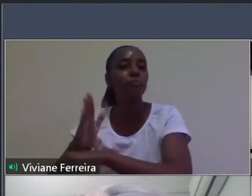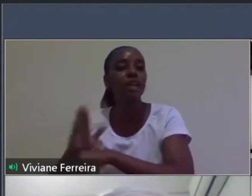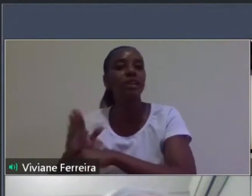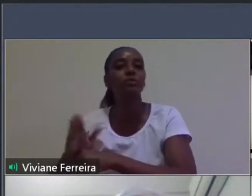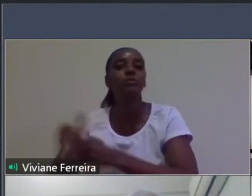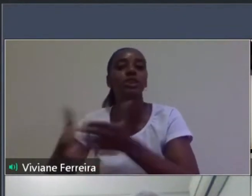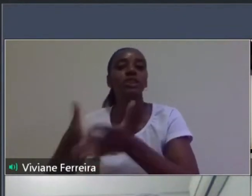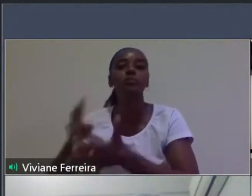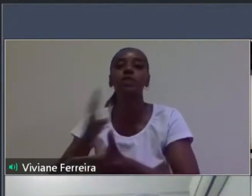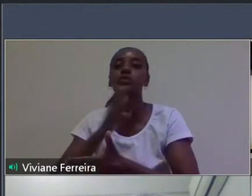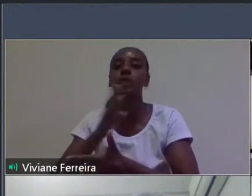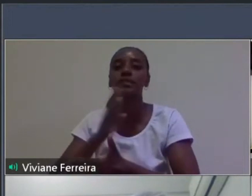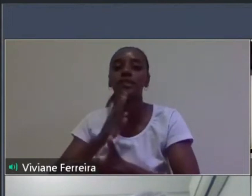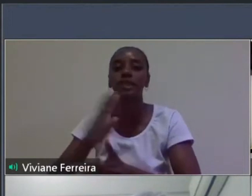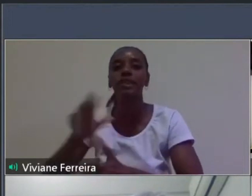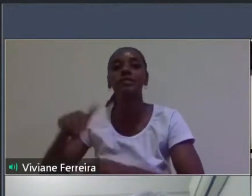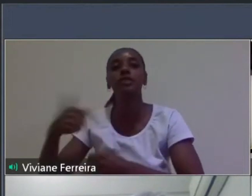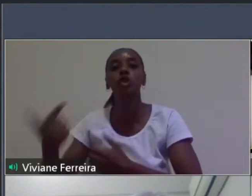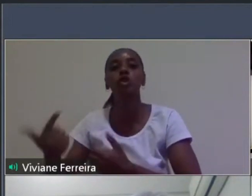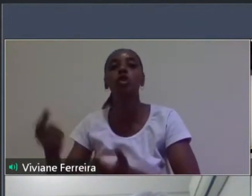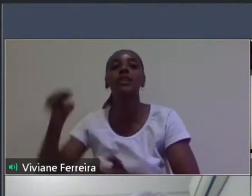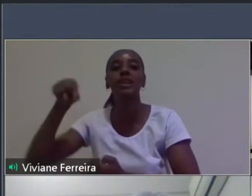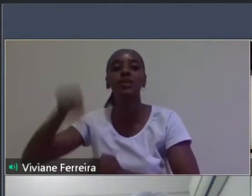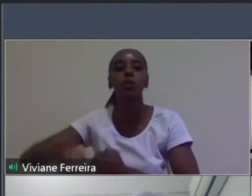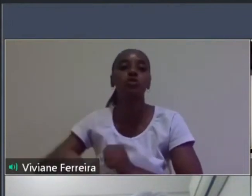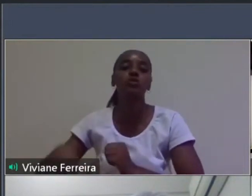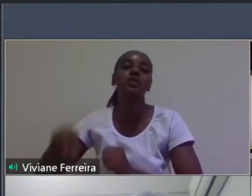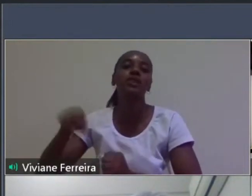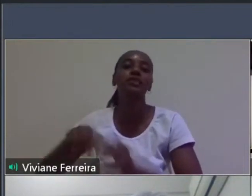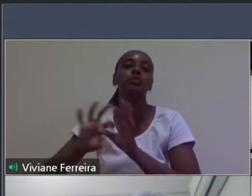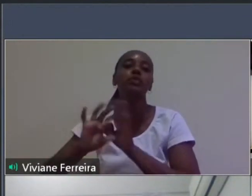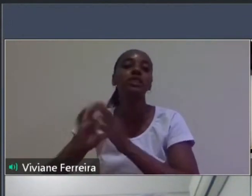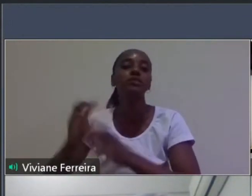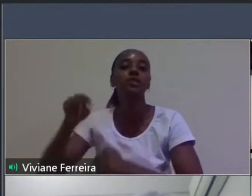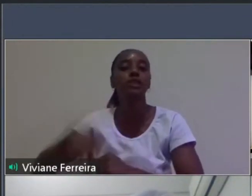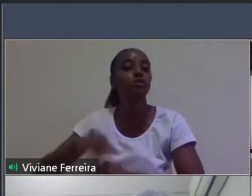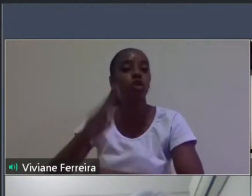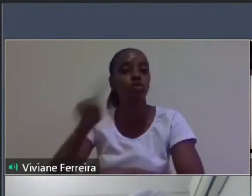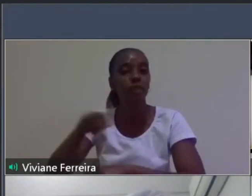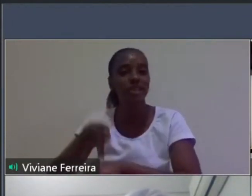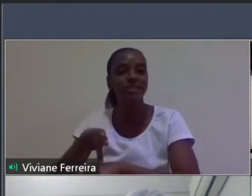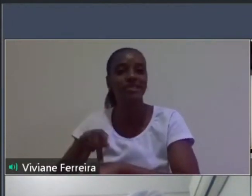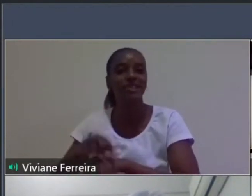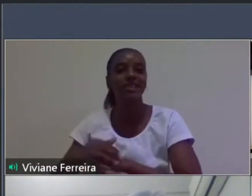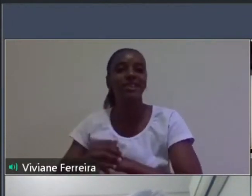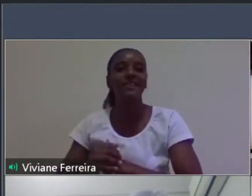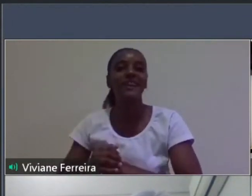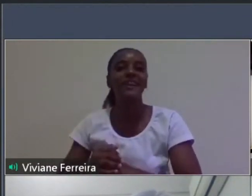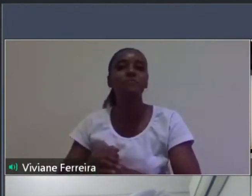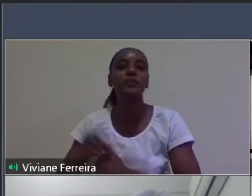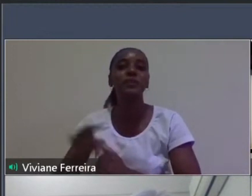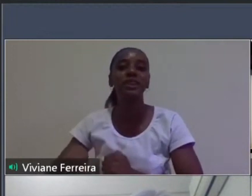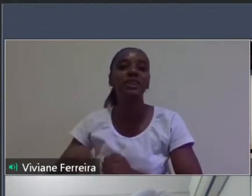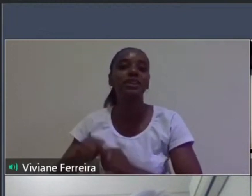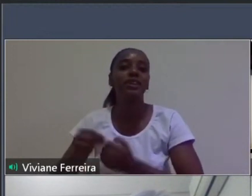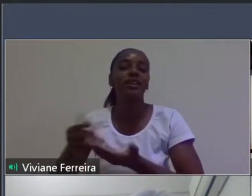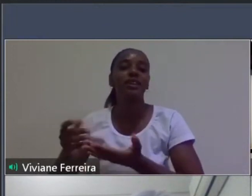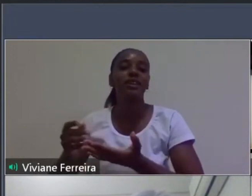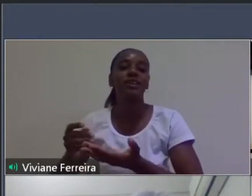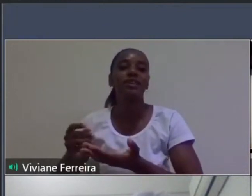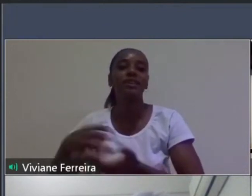um treinamento de Libras, conhecer esse idioma que é nosso, que está disponível aqui no nosso país, né? E